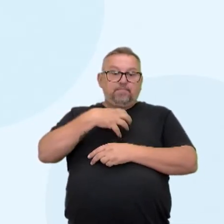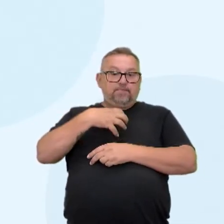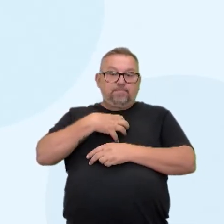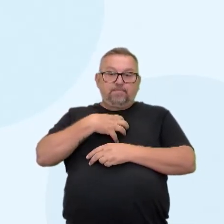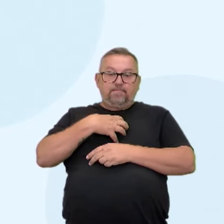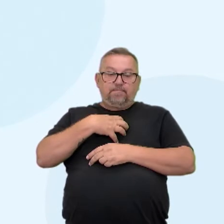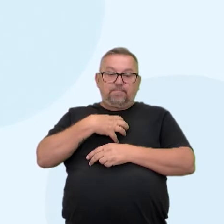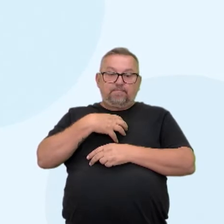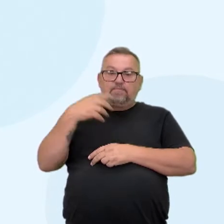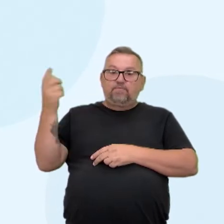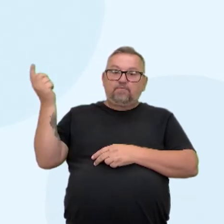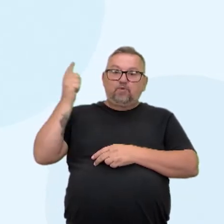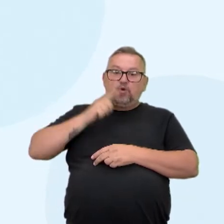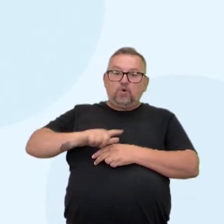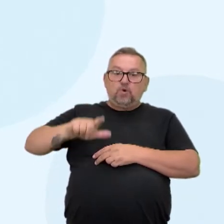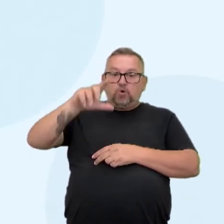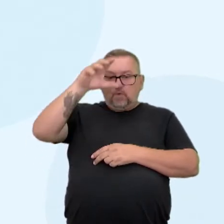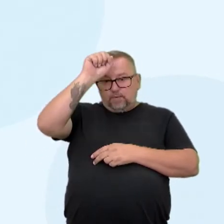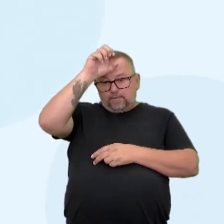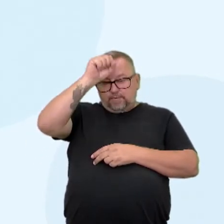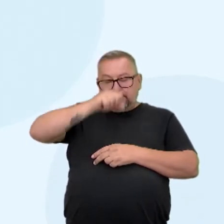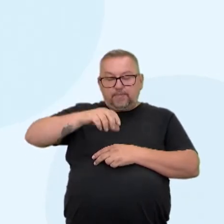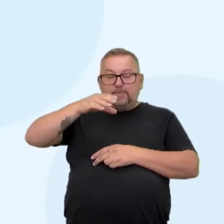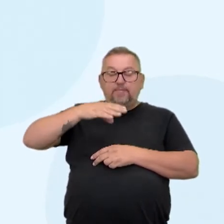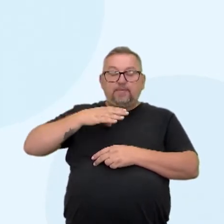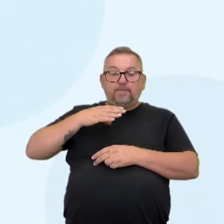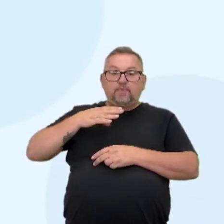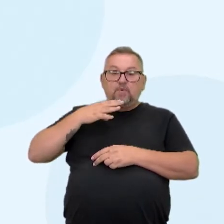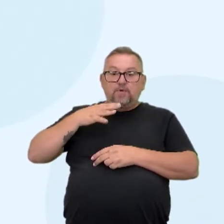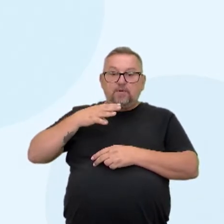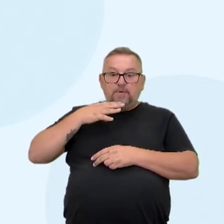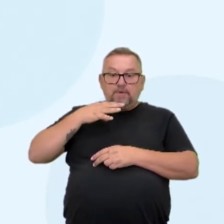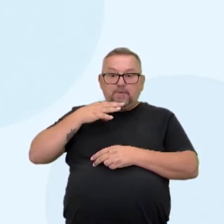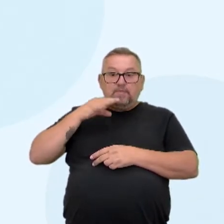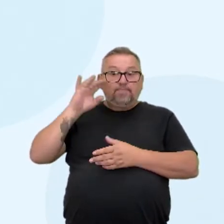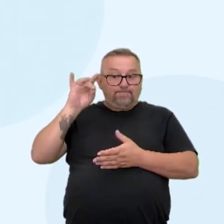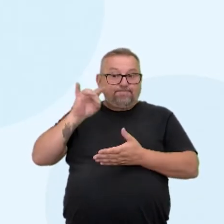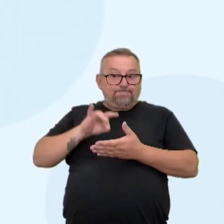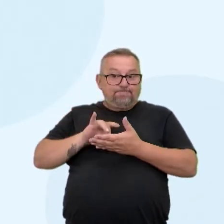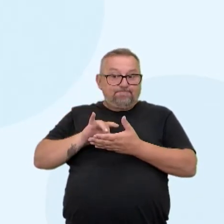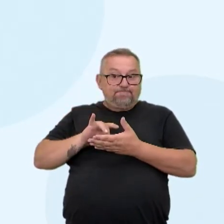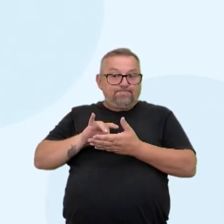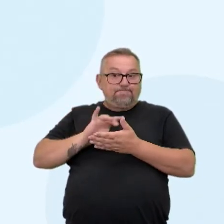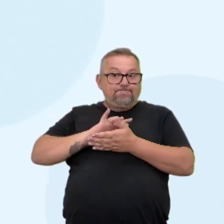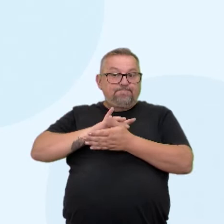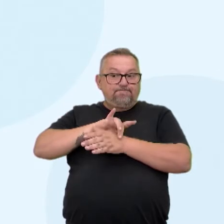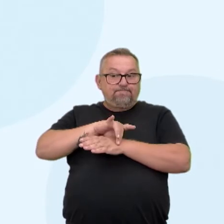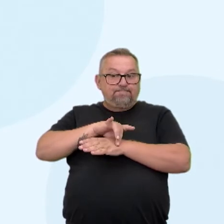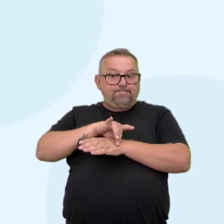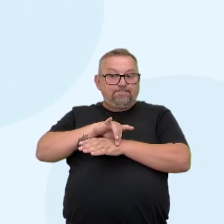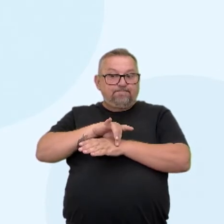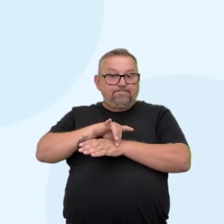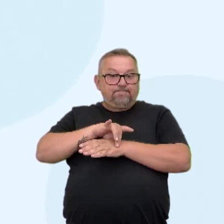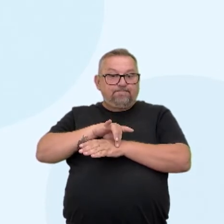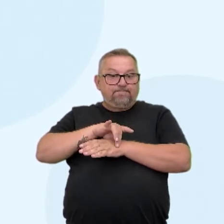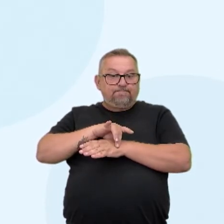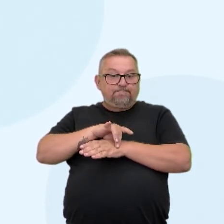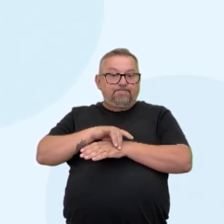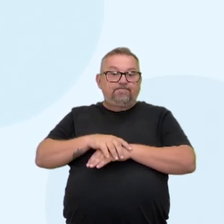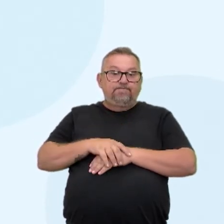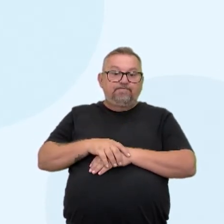única a única em pessoal maneira de alcançar um conhecimento verdadeiro e seguro